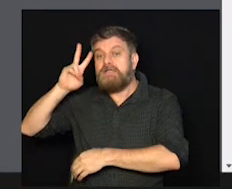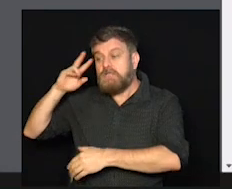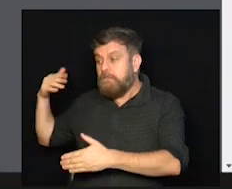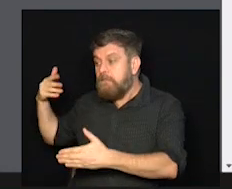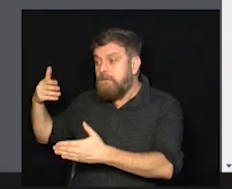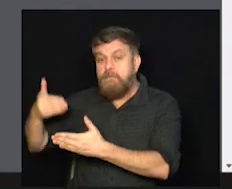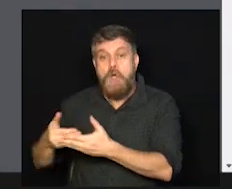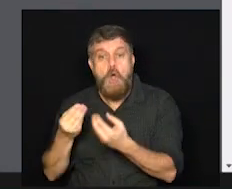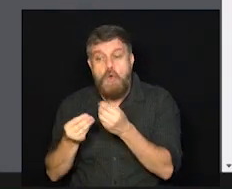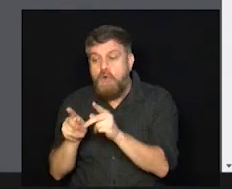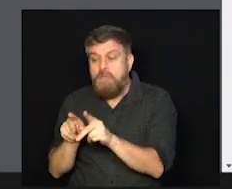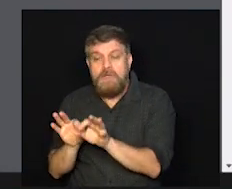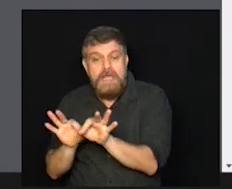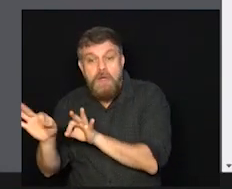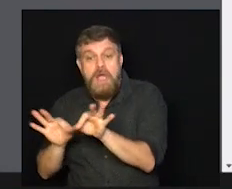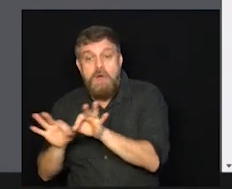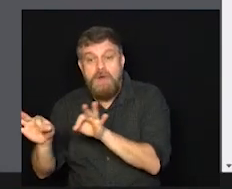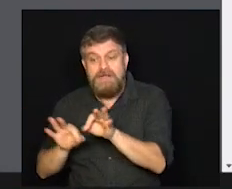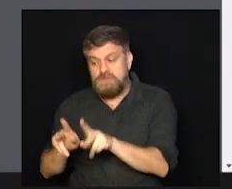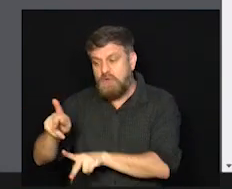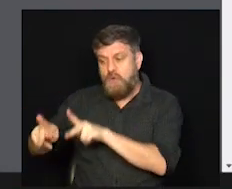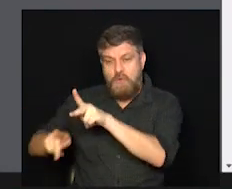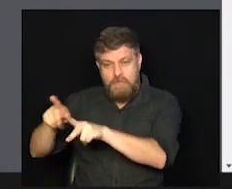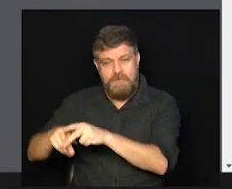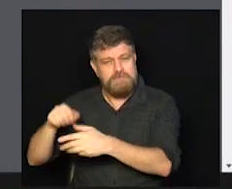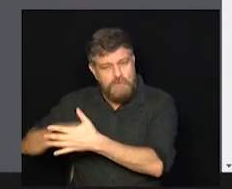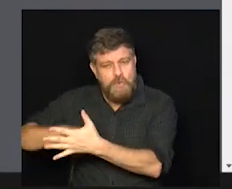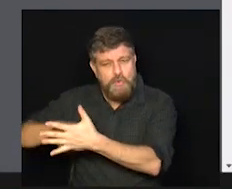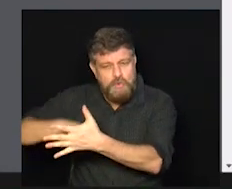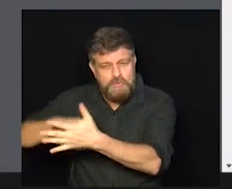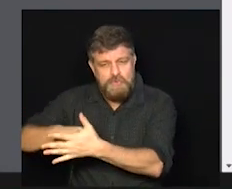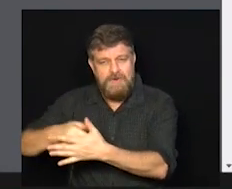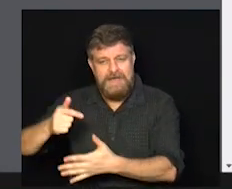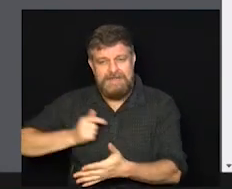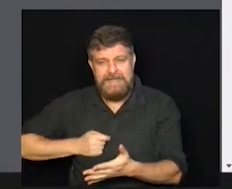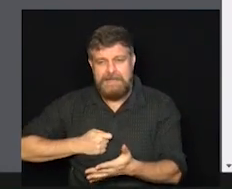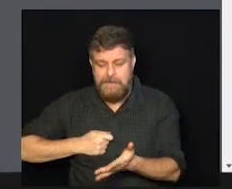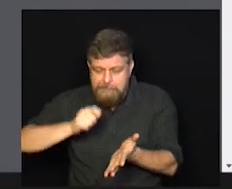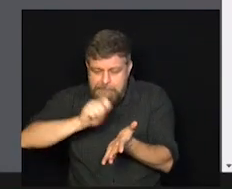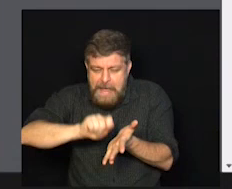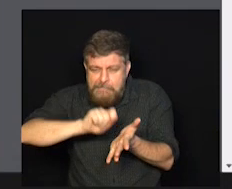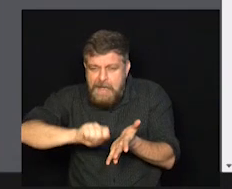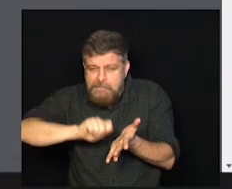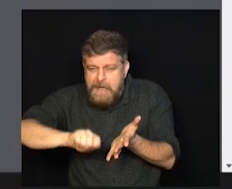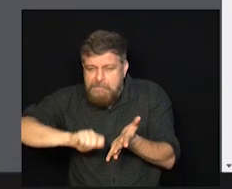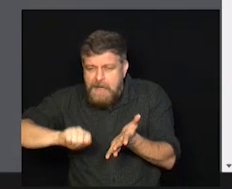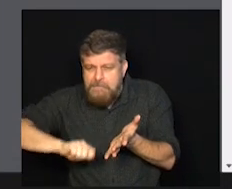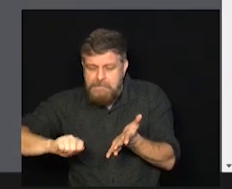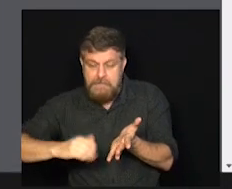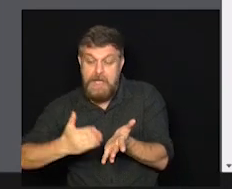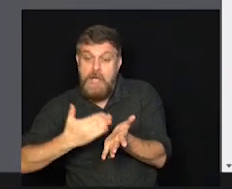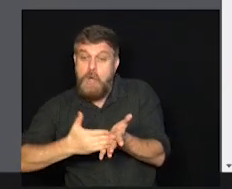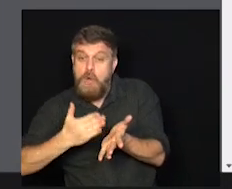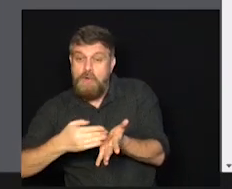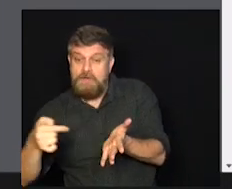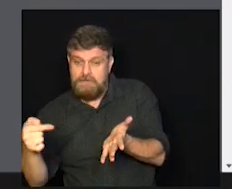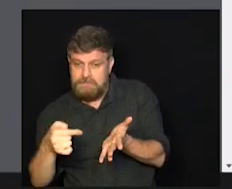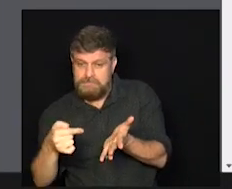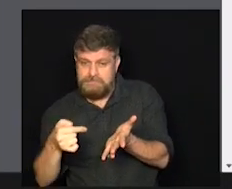povo se organizou, lutou e vai transmitindo oralmente e agora também registrado. Esse livro que